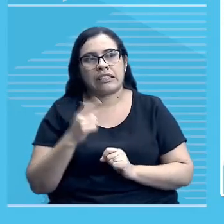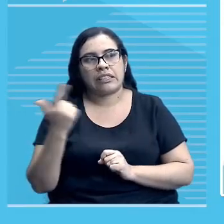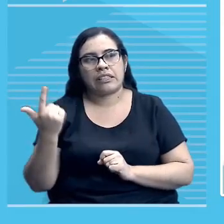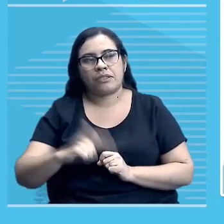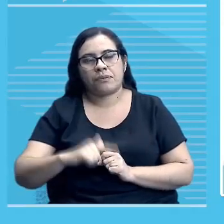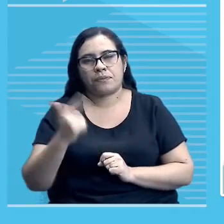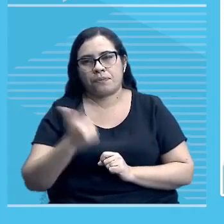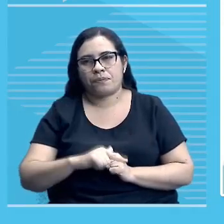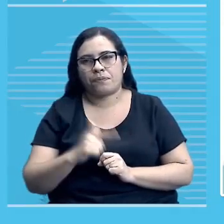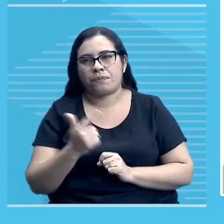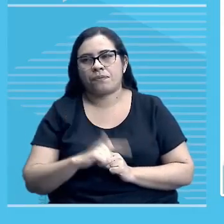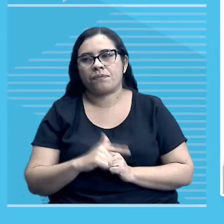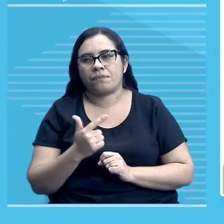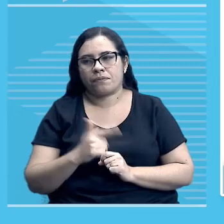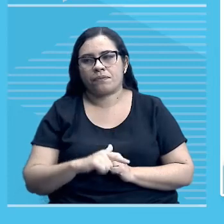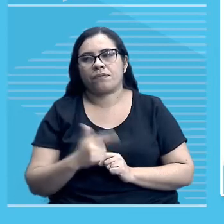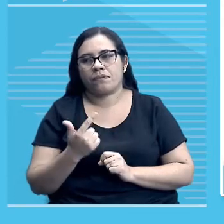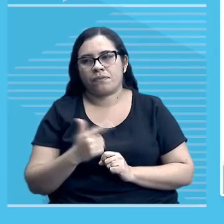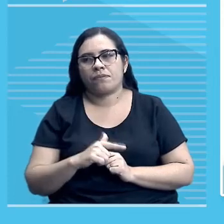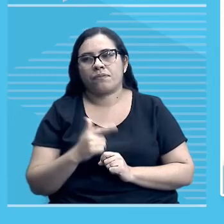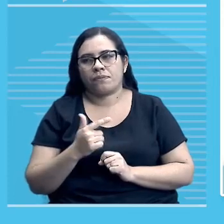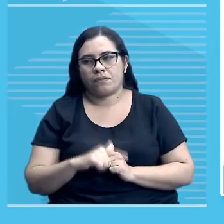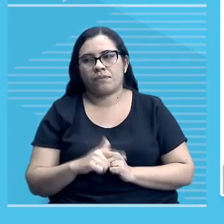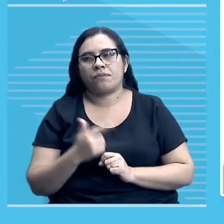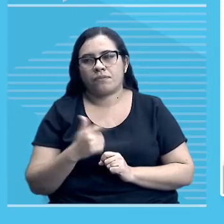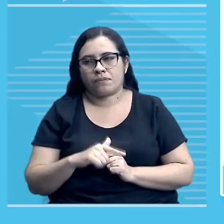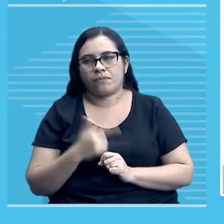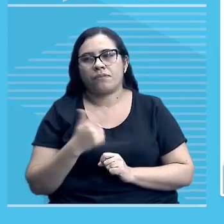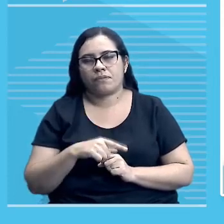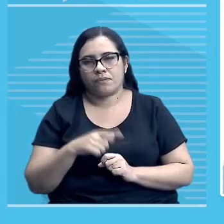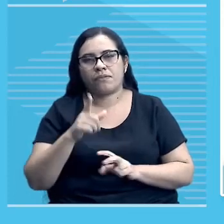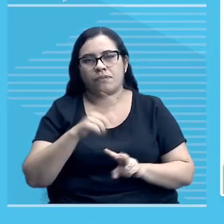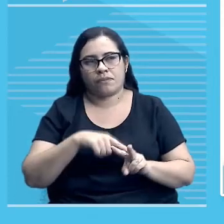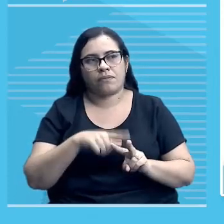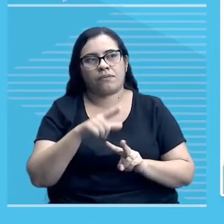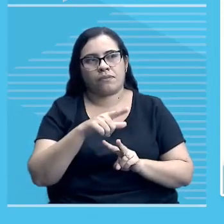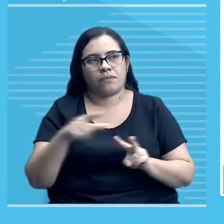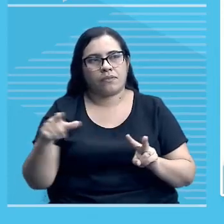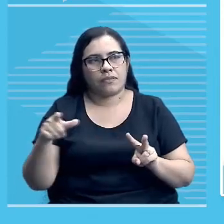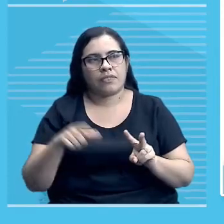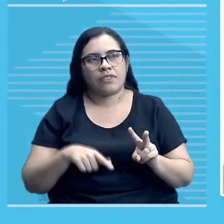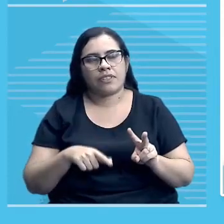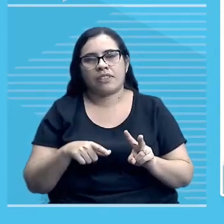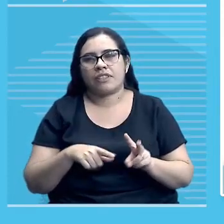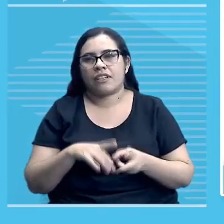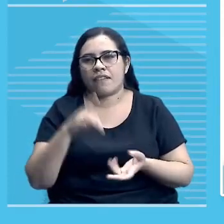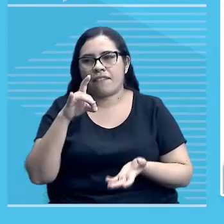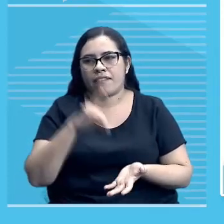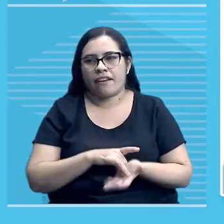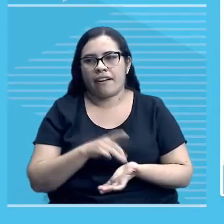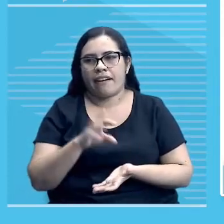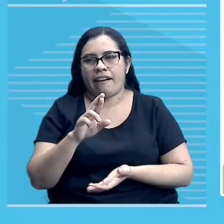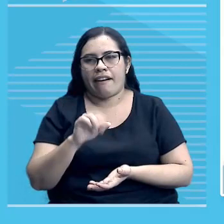tem o quê? Raiz real.